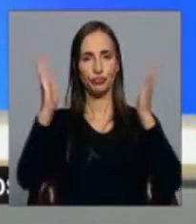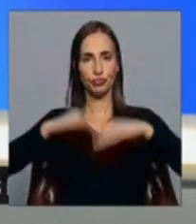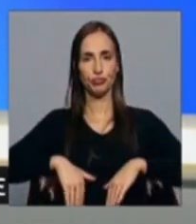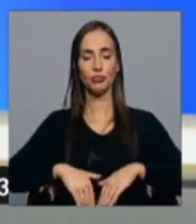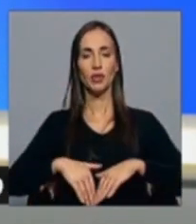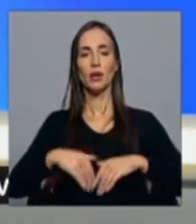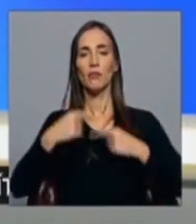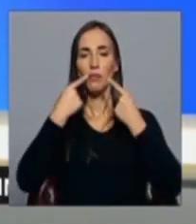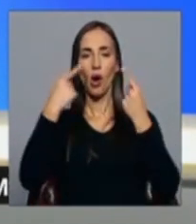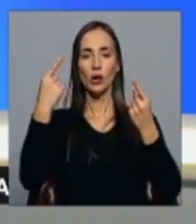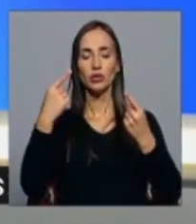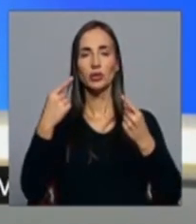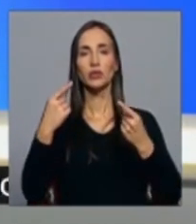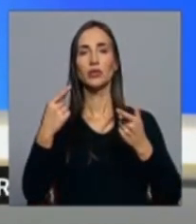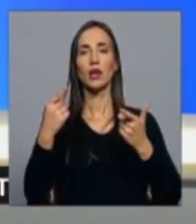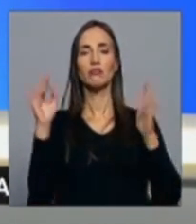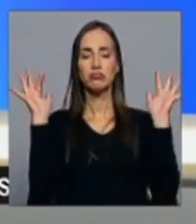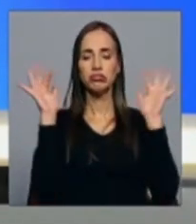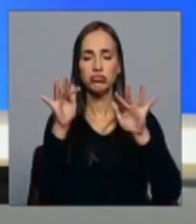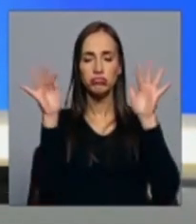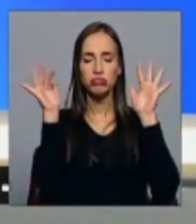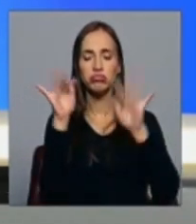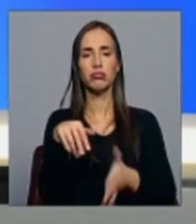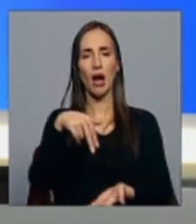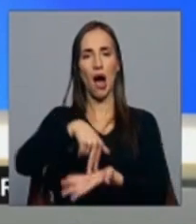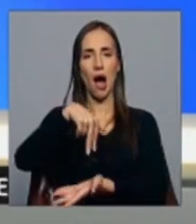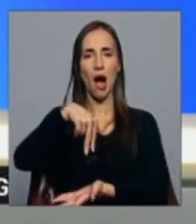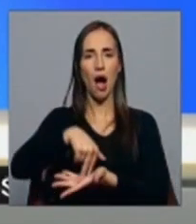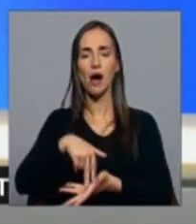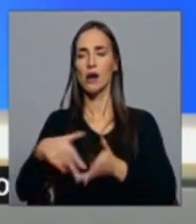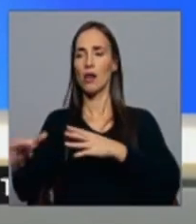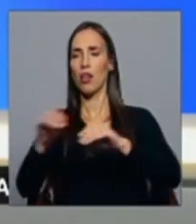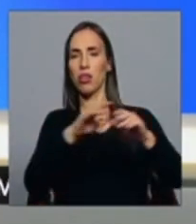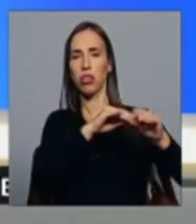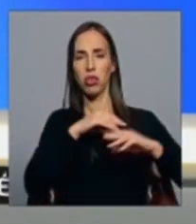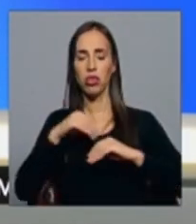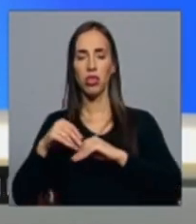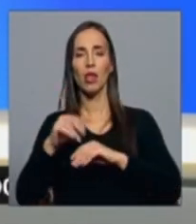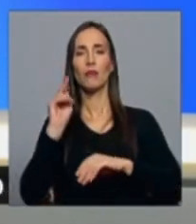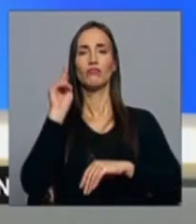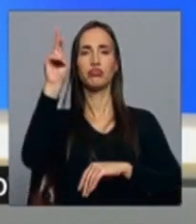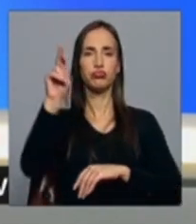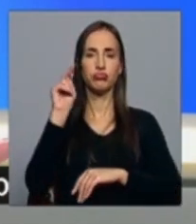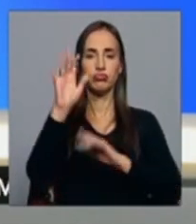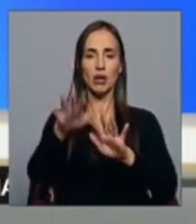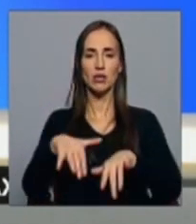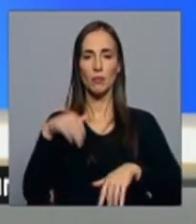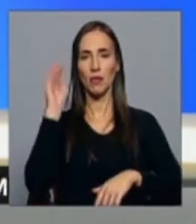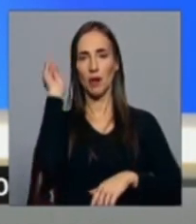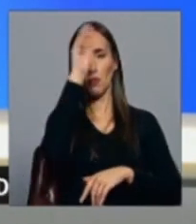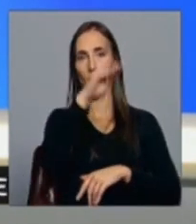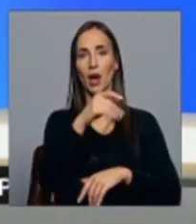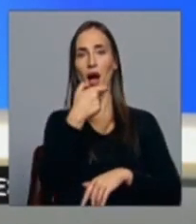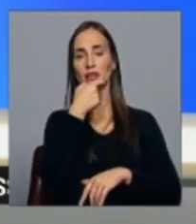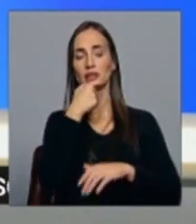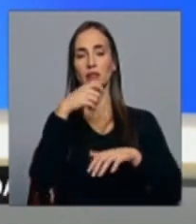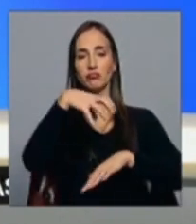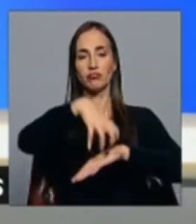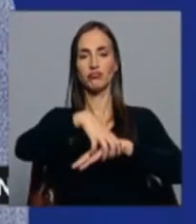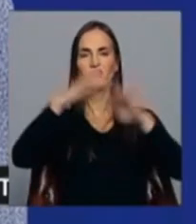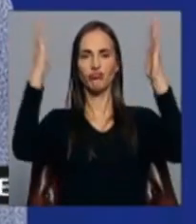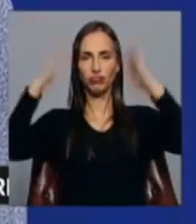as estruturas as vigílias e até as audiências a assembleia da República até ao final do edifício